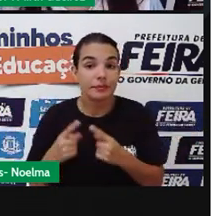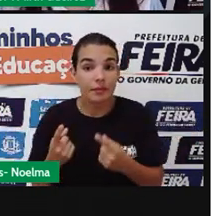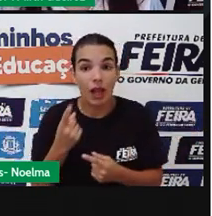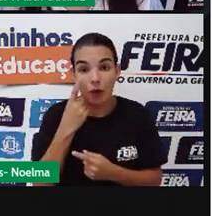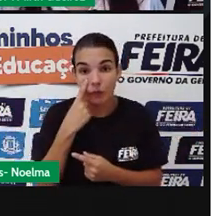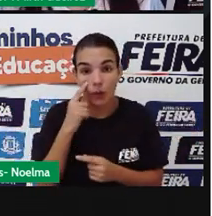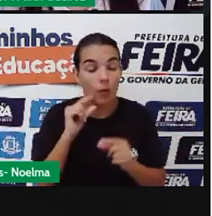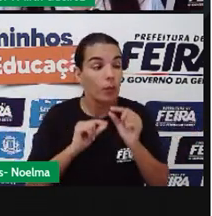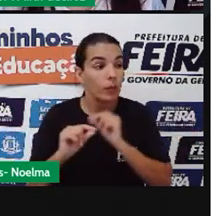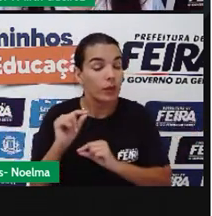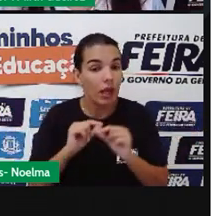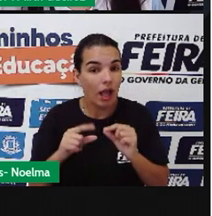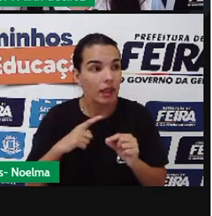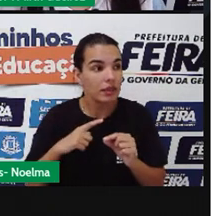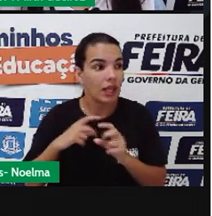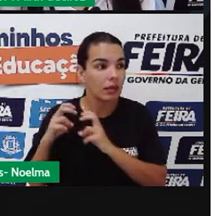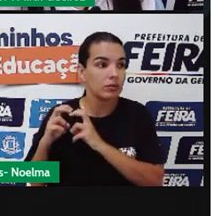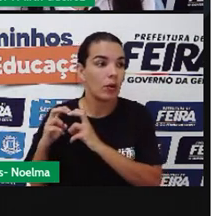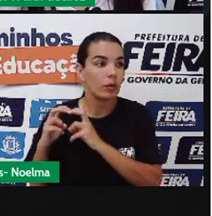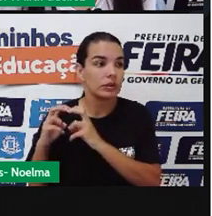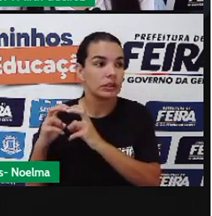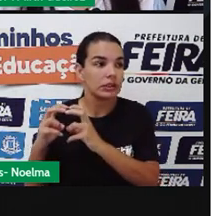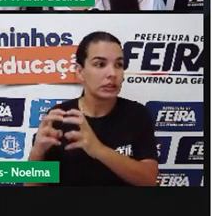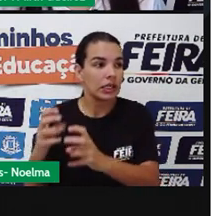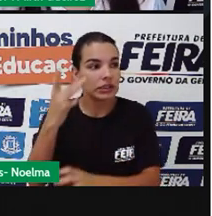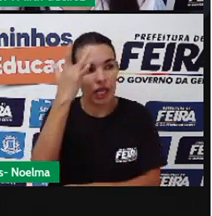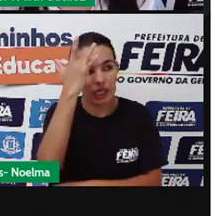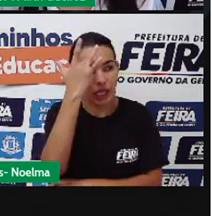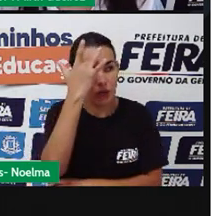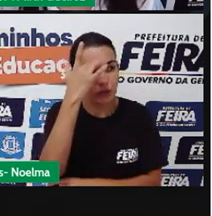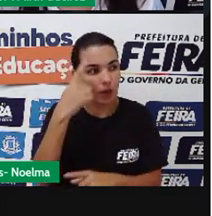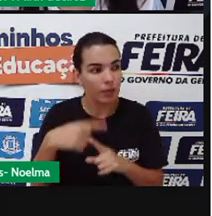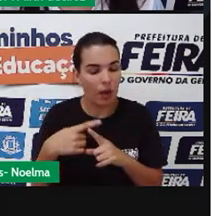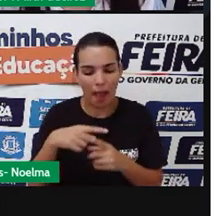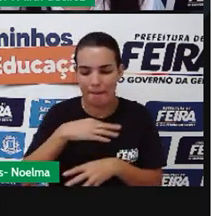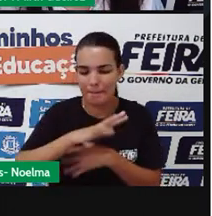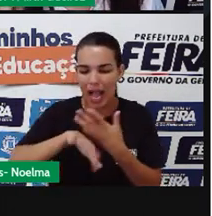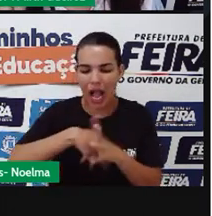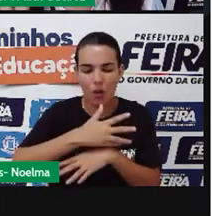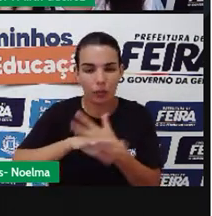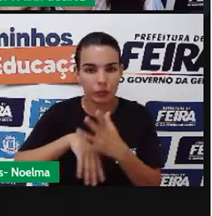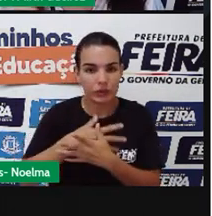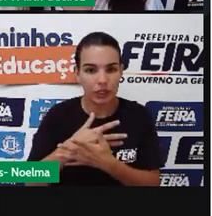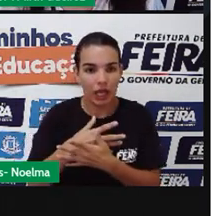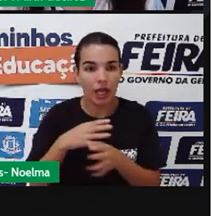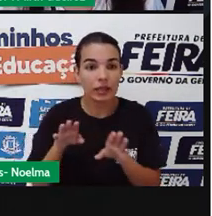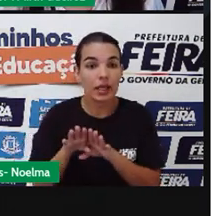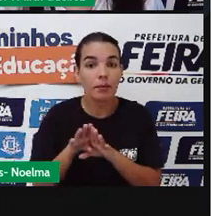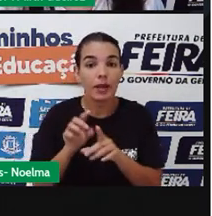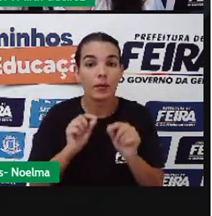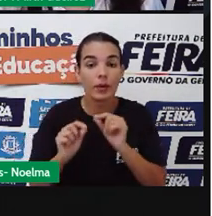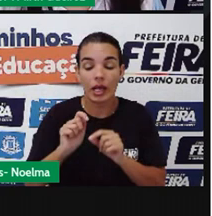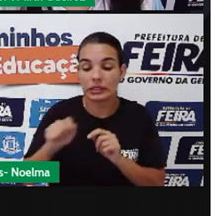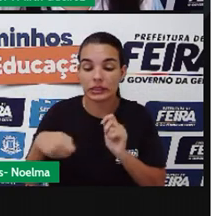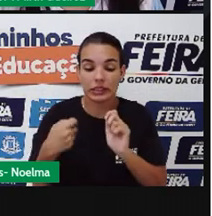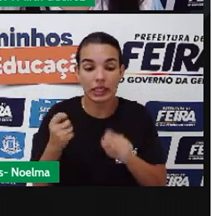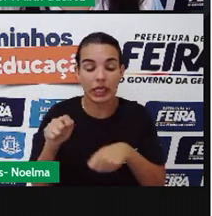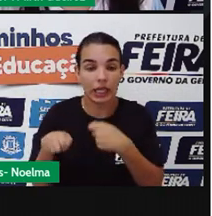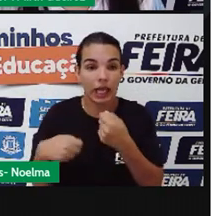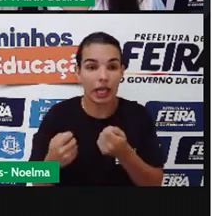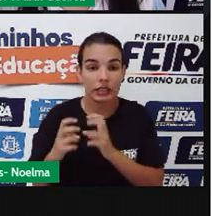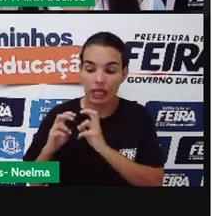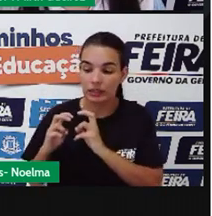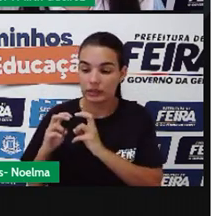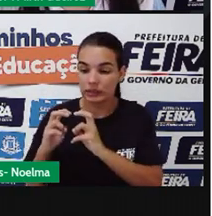do trânsito na Índia, né? Que bagunça que estava aquele trânsito. E assim como os sinais de trânsito que nos